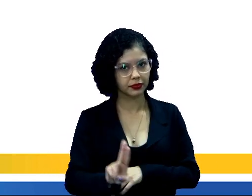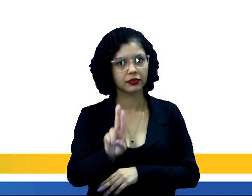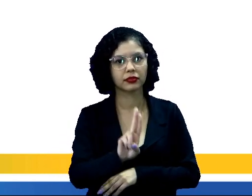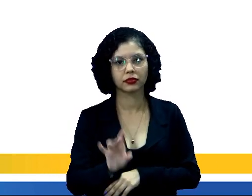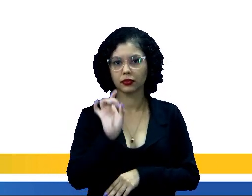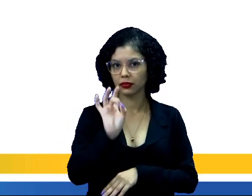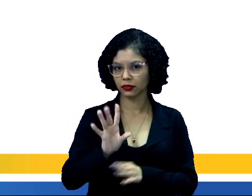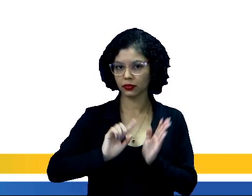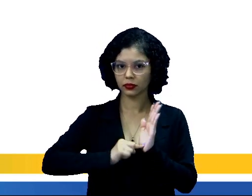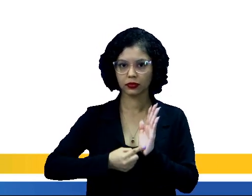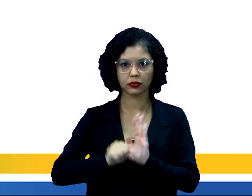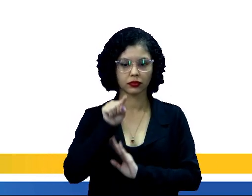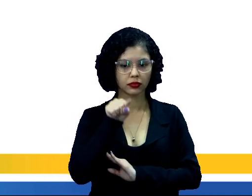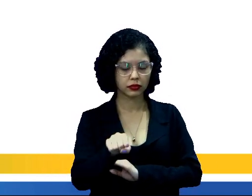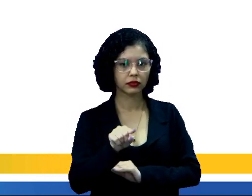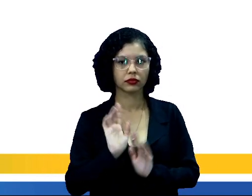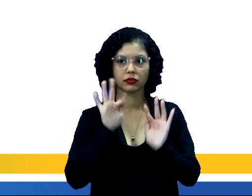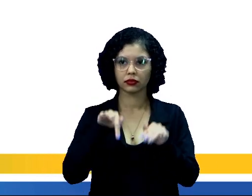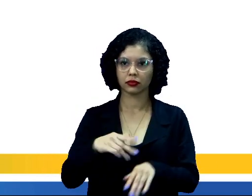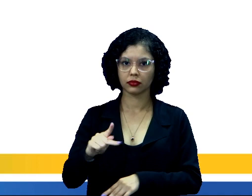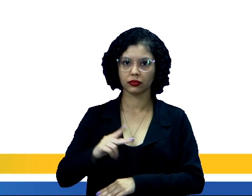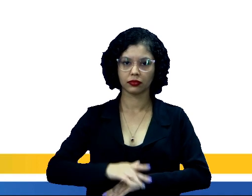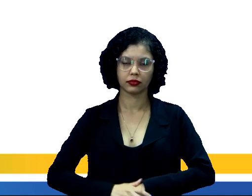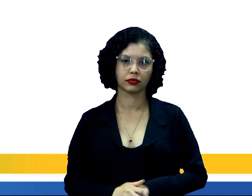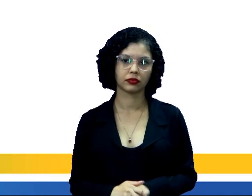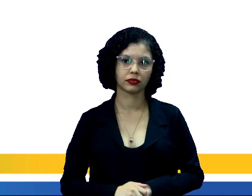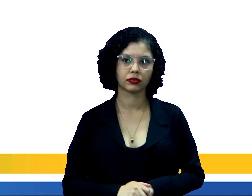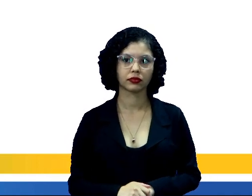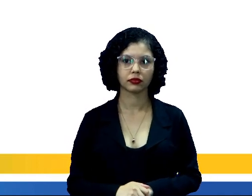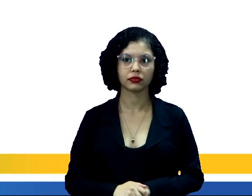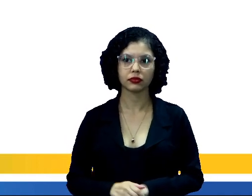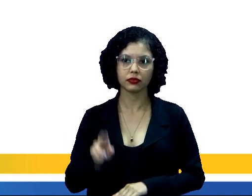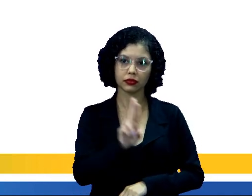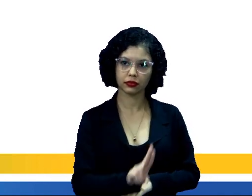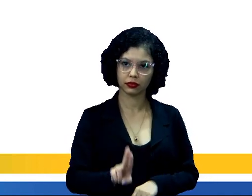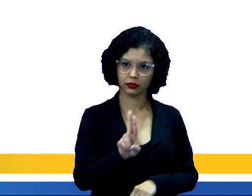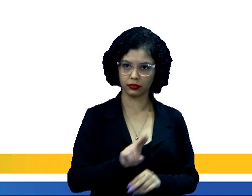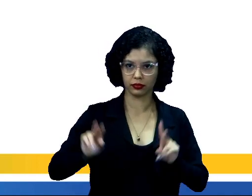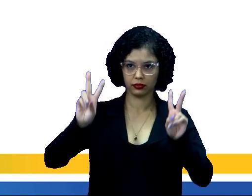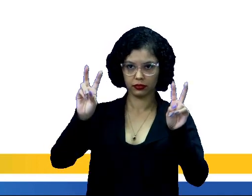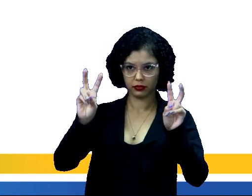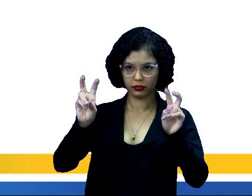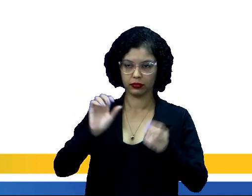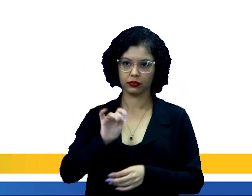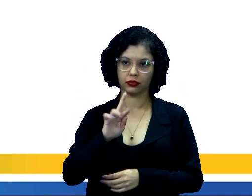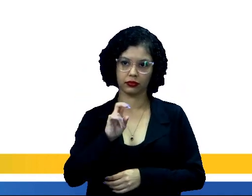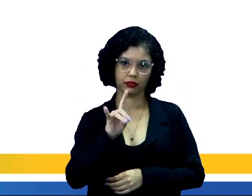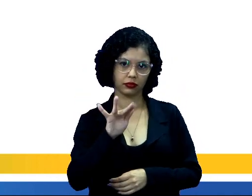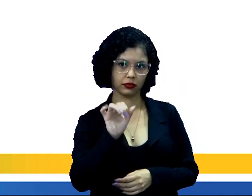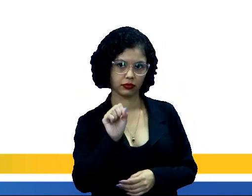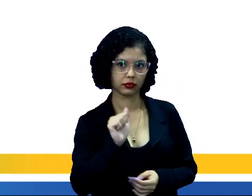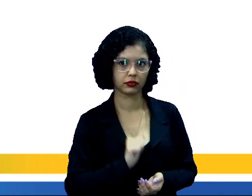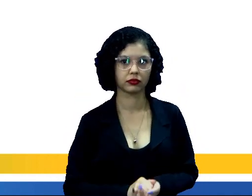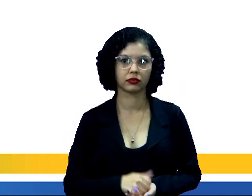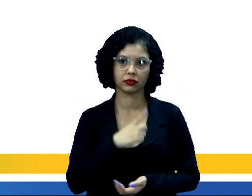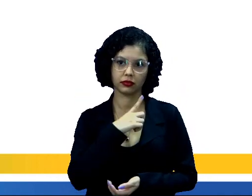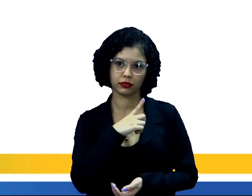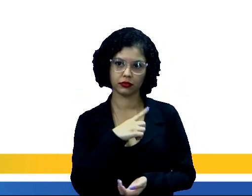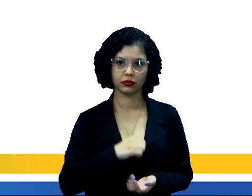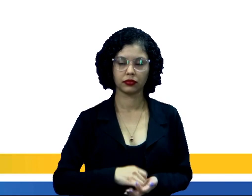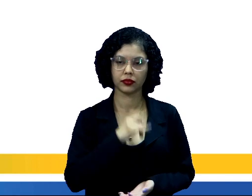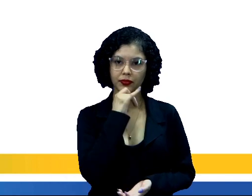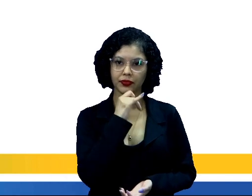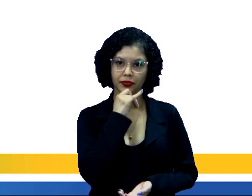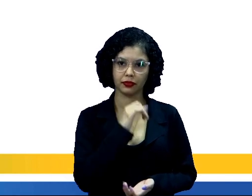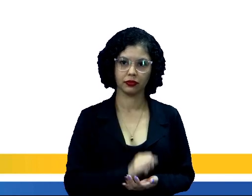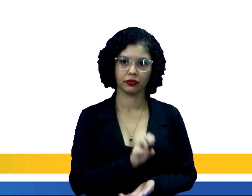utilizar apenas o ponto final no final dela, É também utilizado em abreviaturas. Nós temos, por